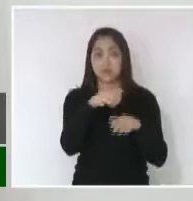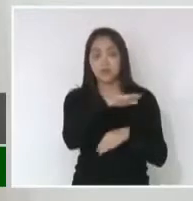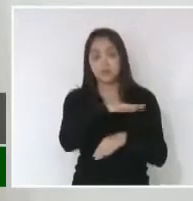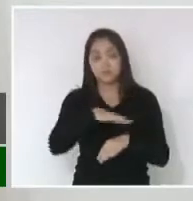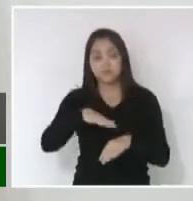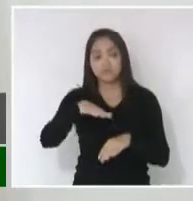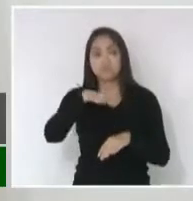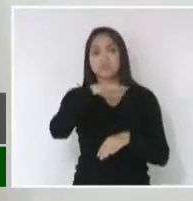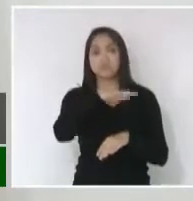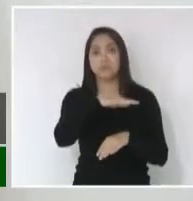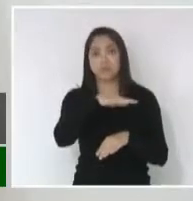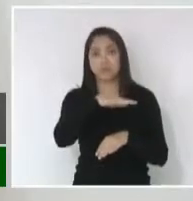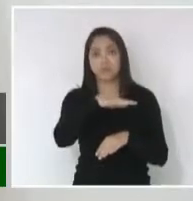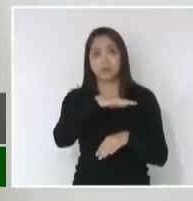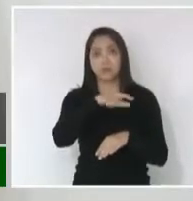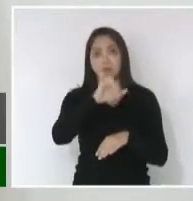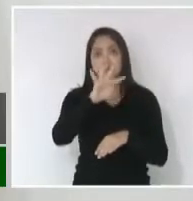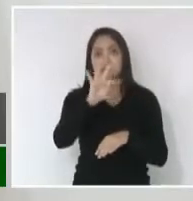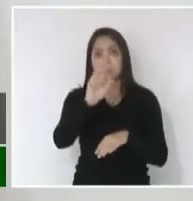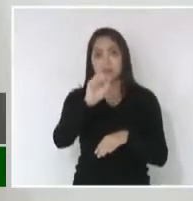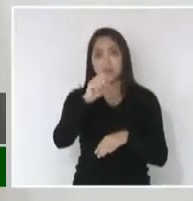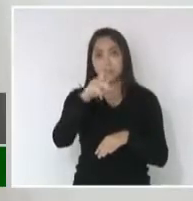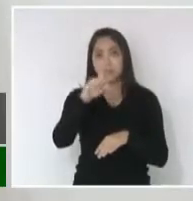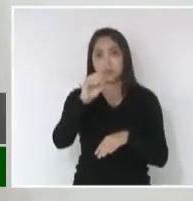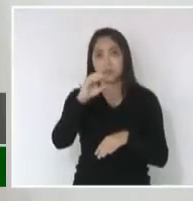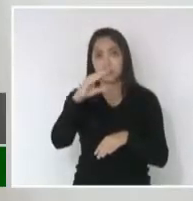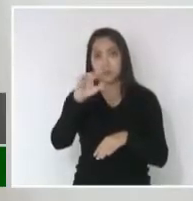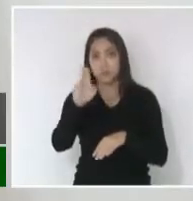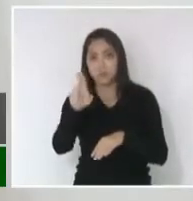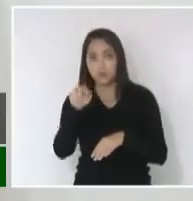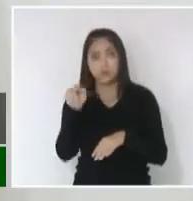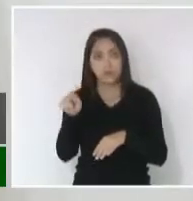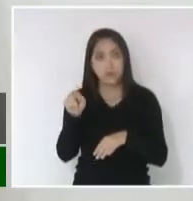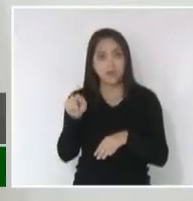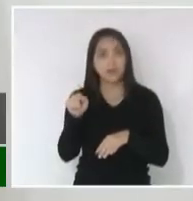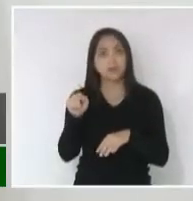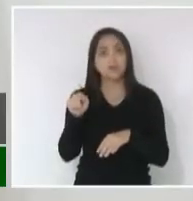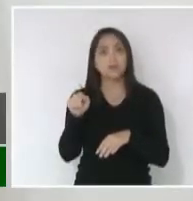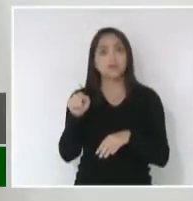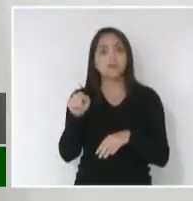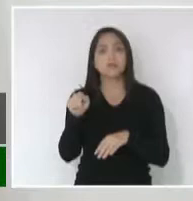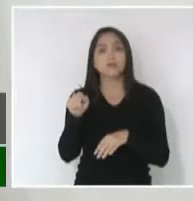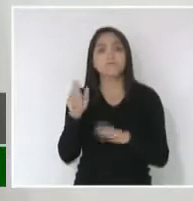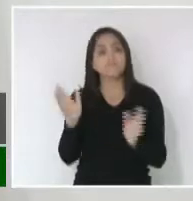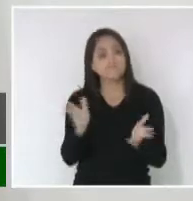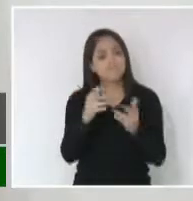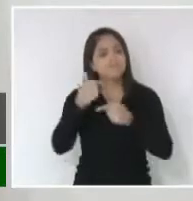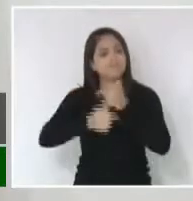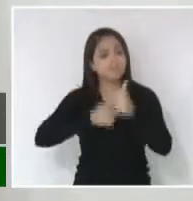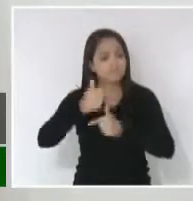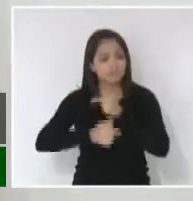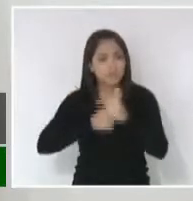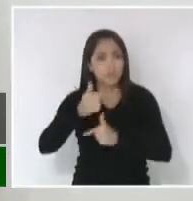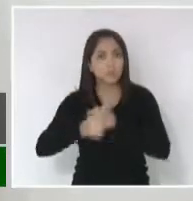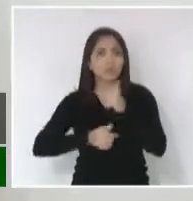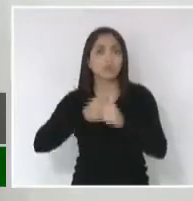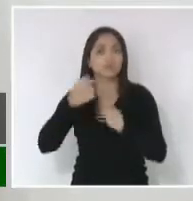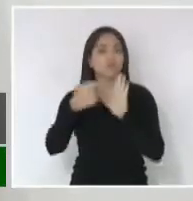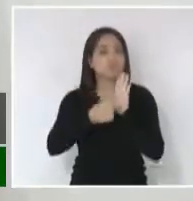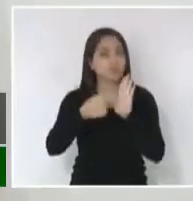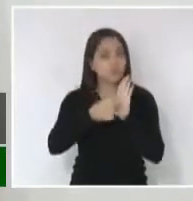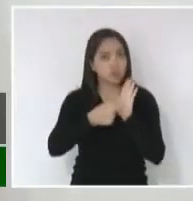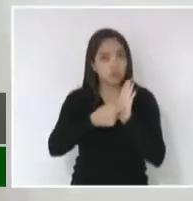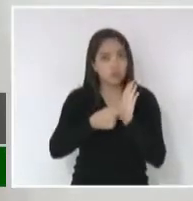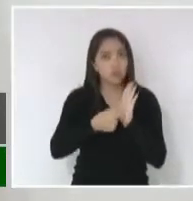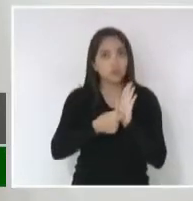Itapocu. Ele é um grande provedor, um grande batalhador, lutador, pelas